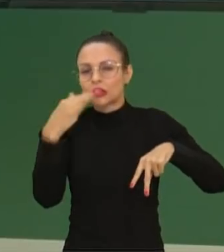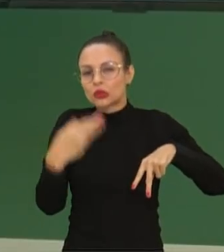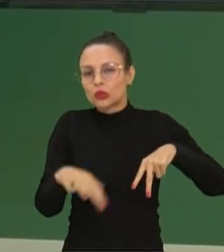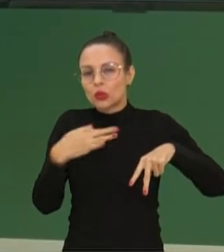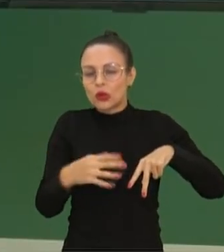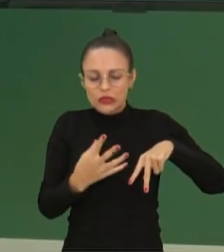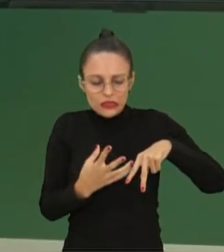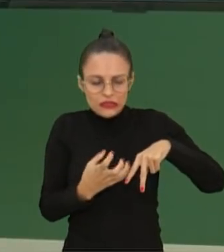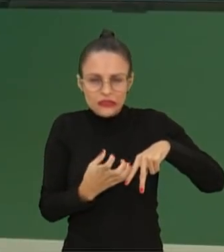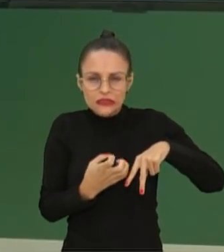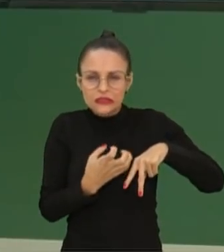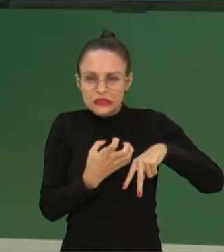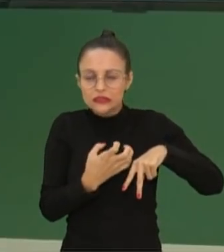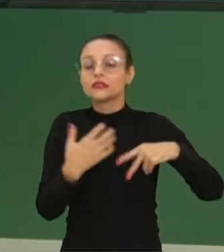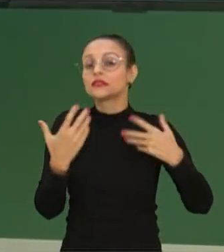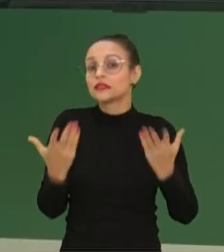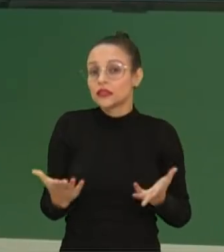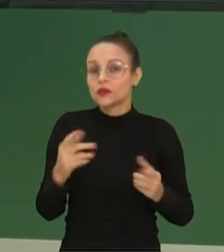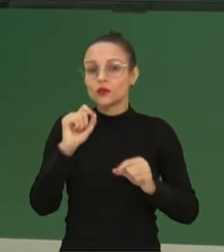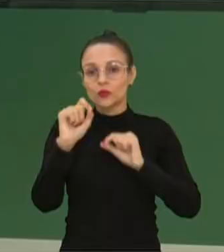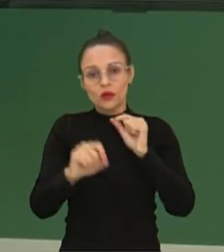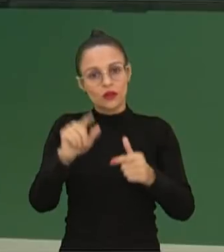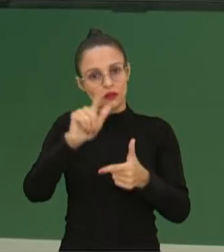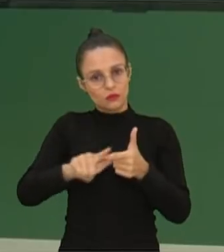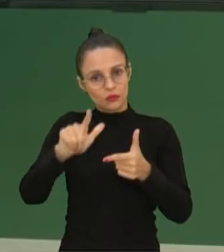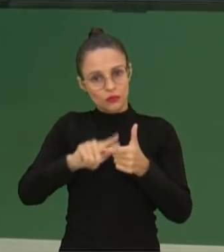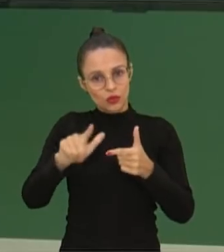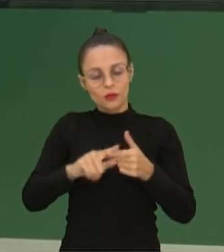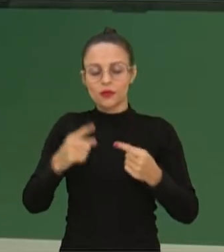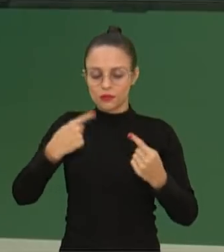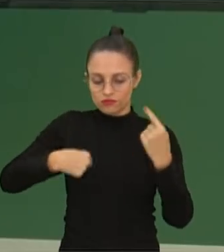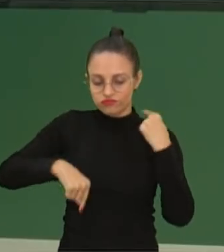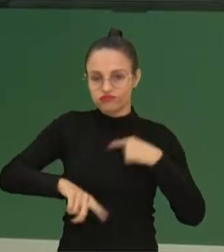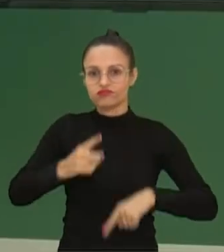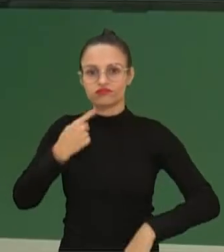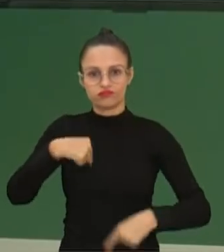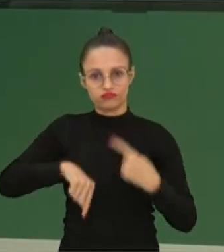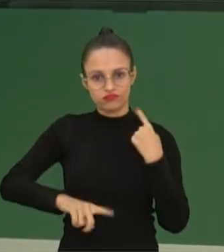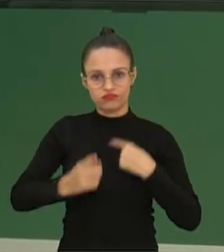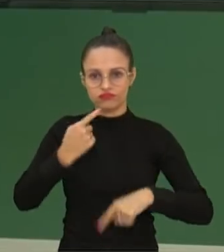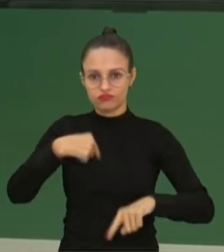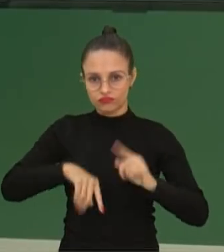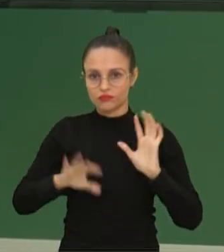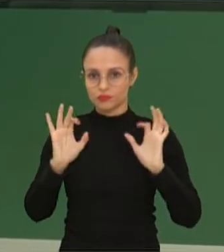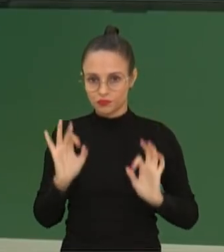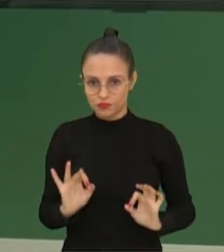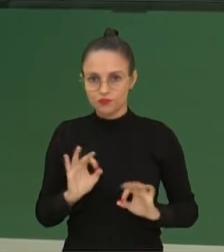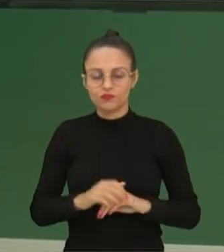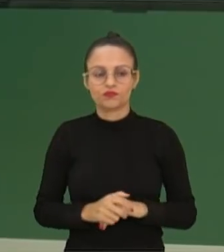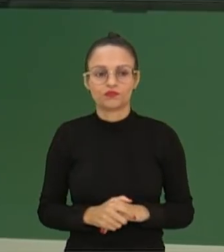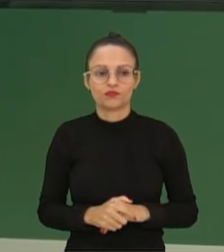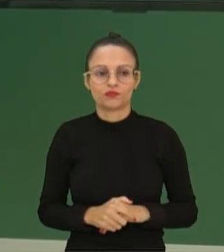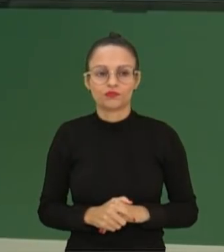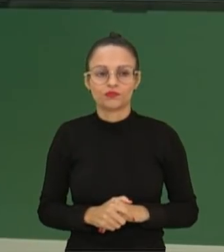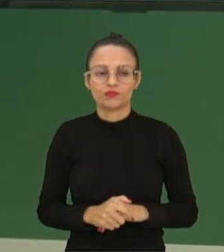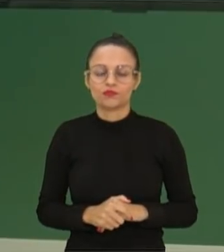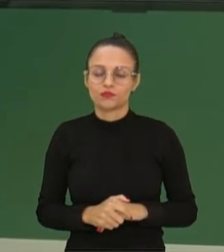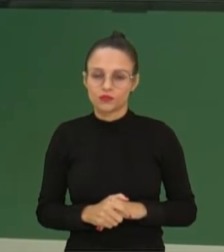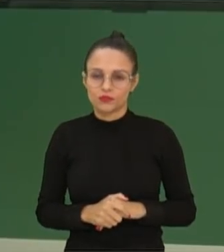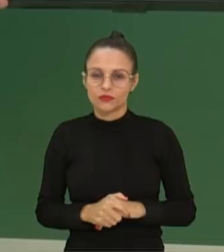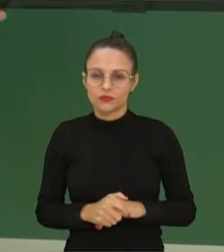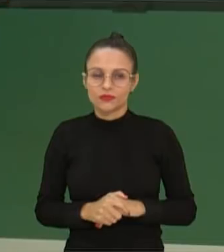uma queimação, tá? Então, é um problema ali de circulação, mesmo as varizes, tá? E